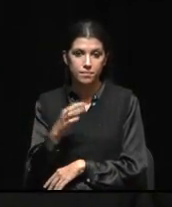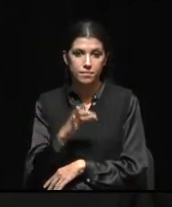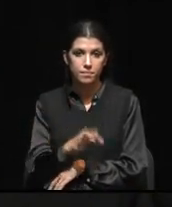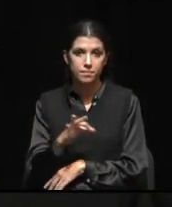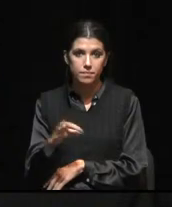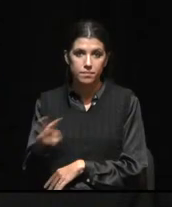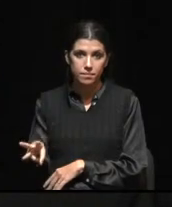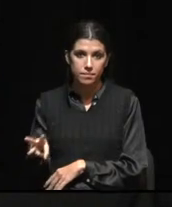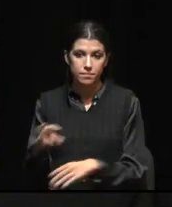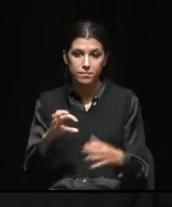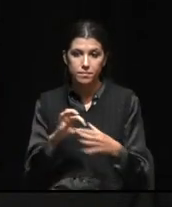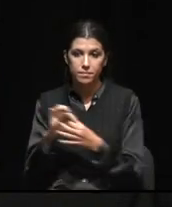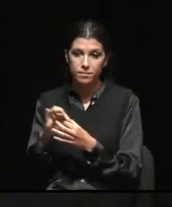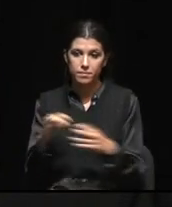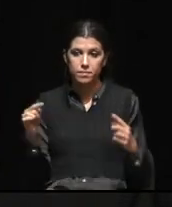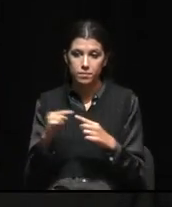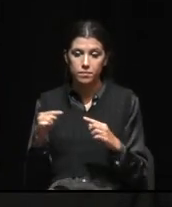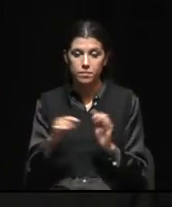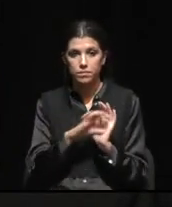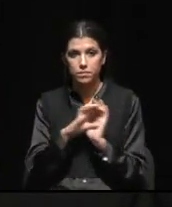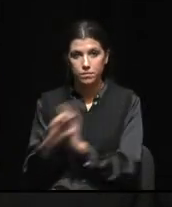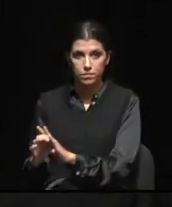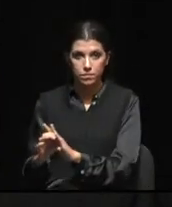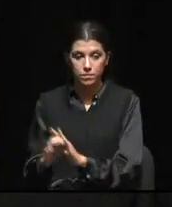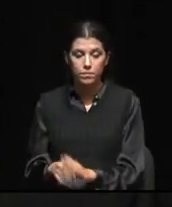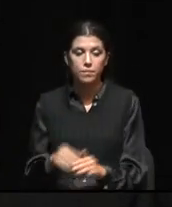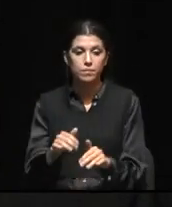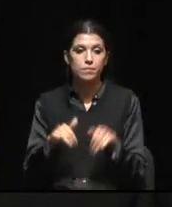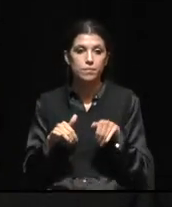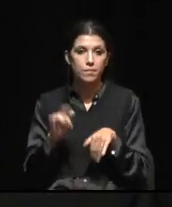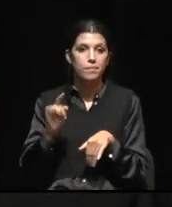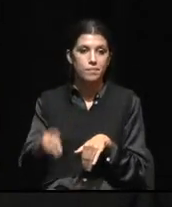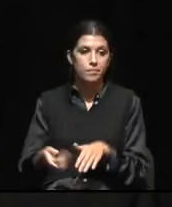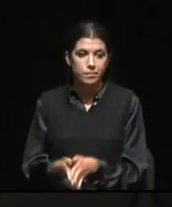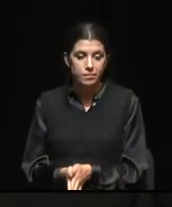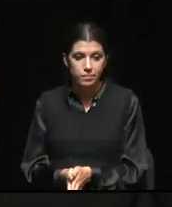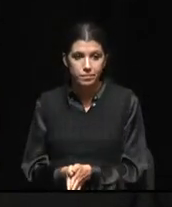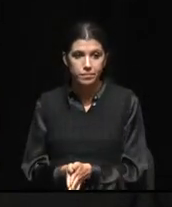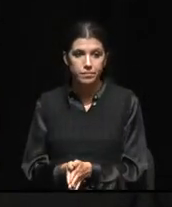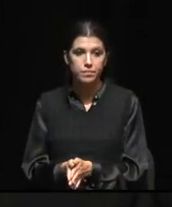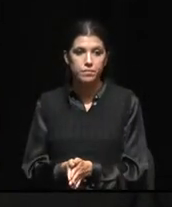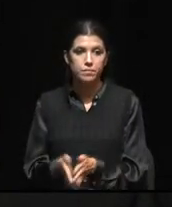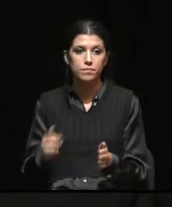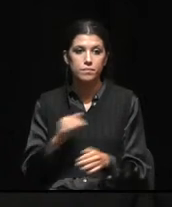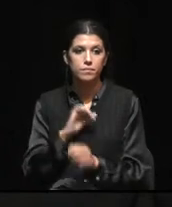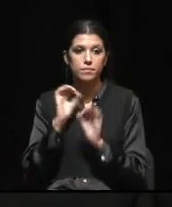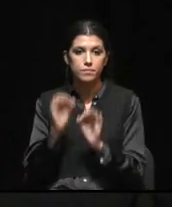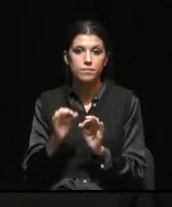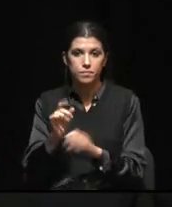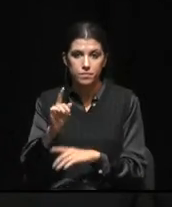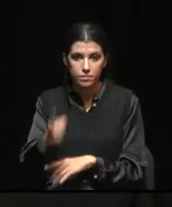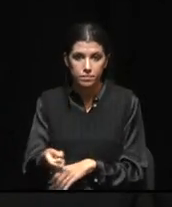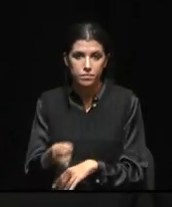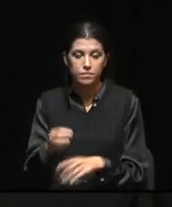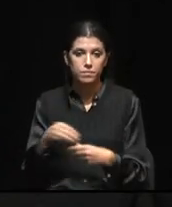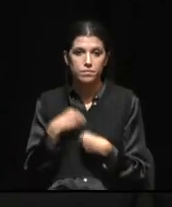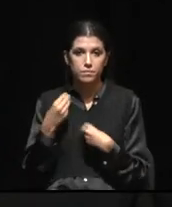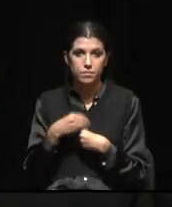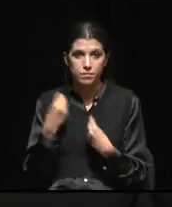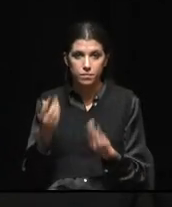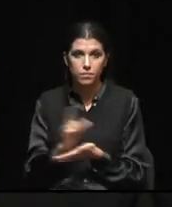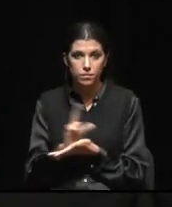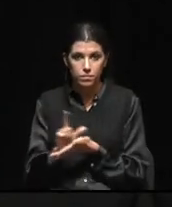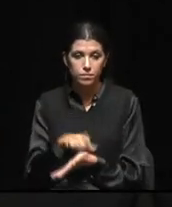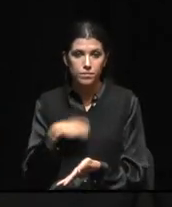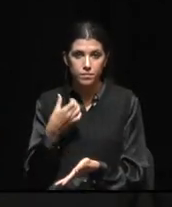PPM aliança CDs e chega quem se abstém quem vota a favor blco